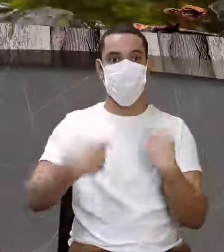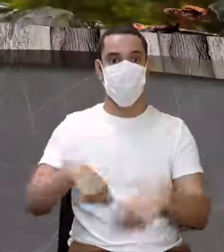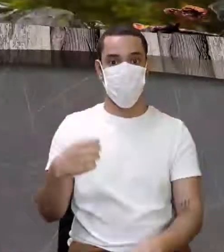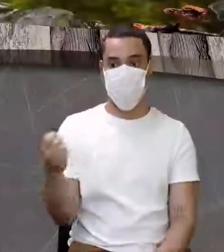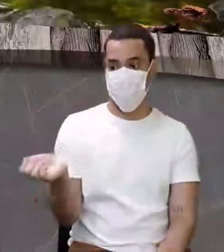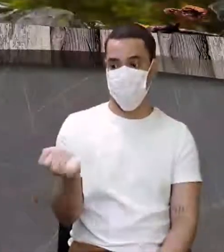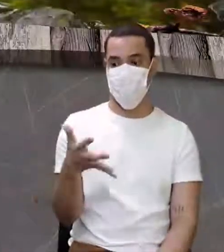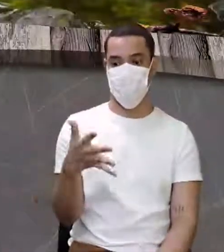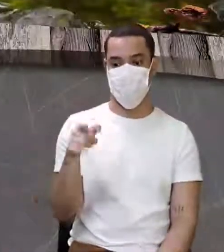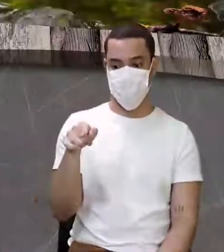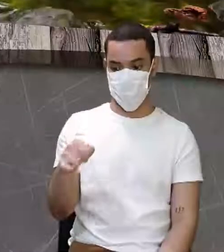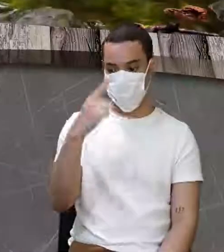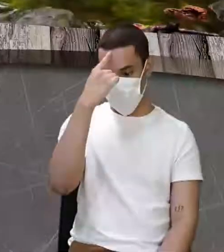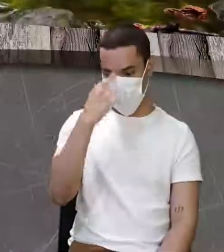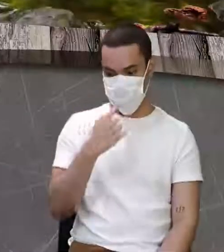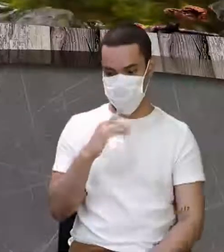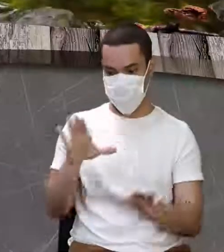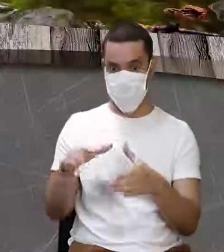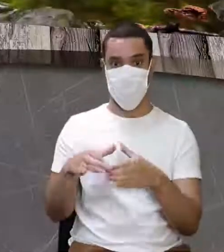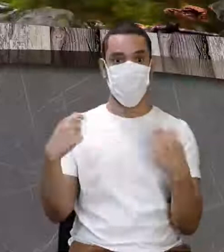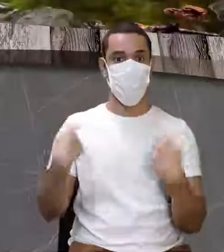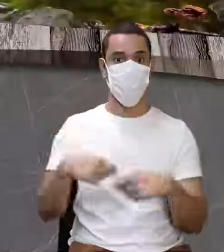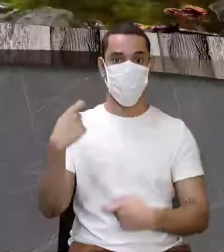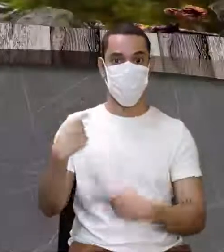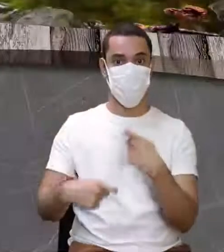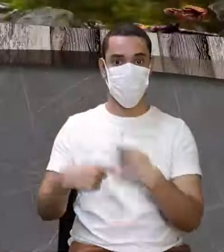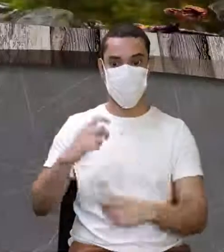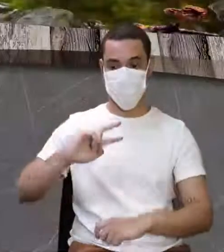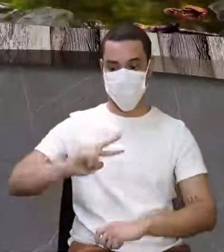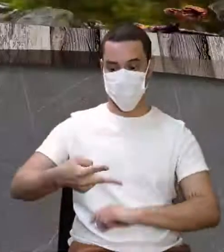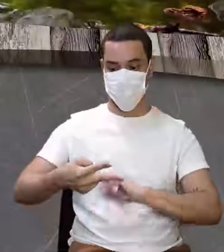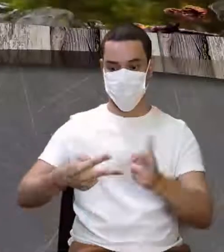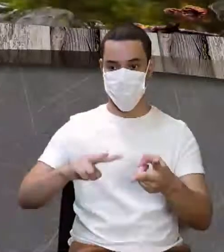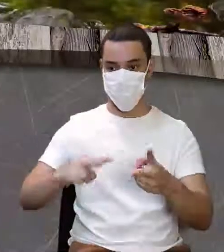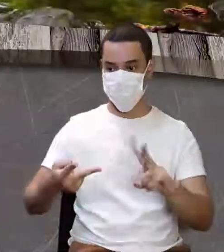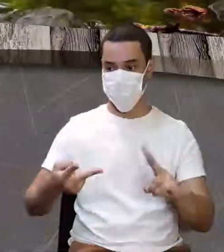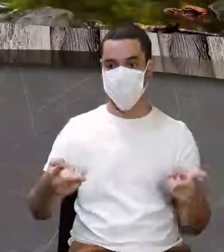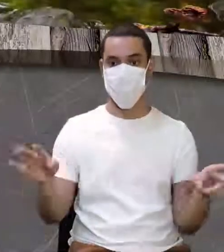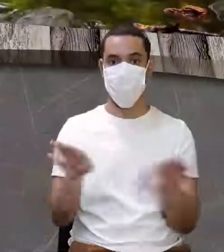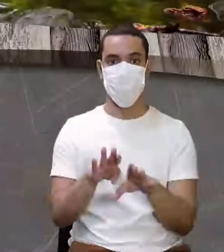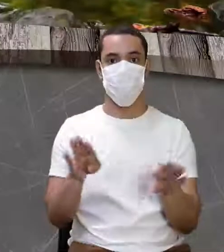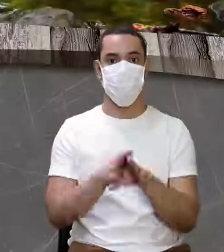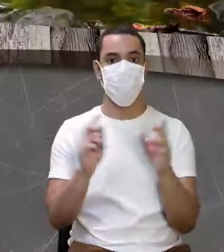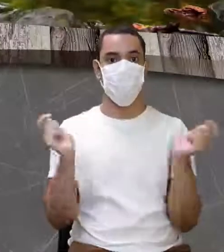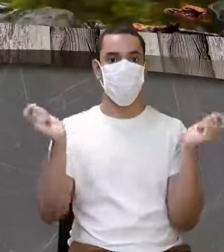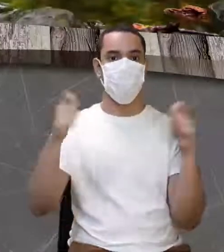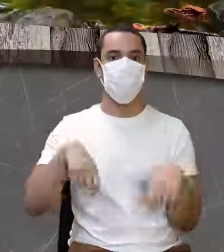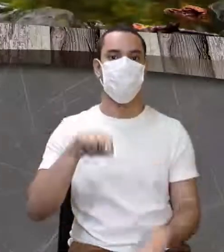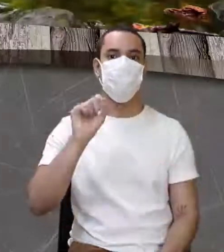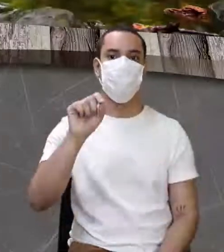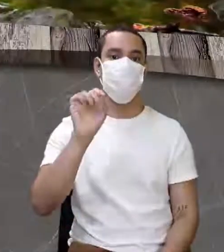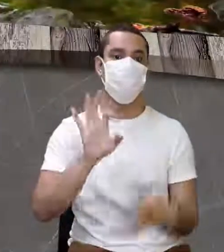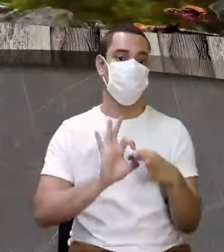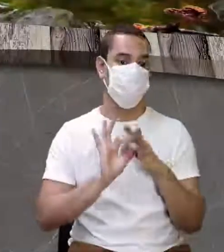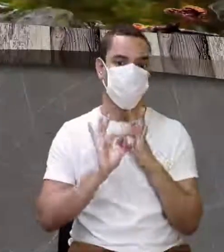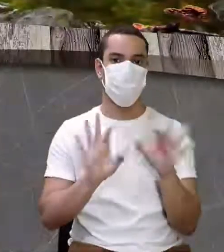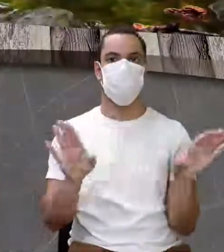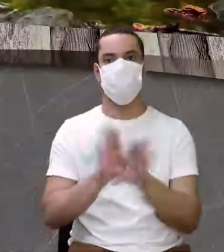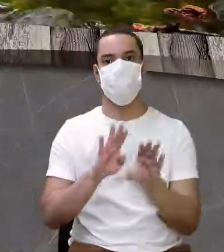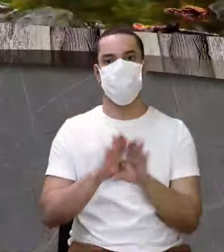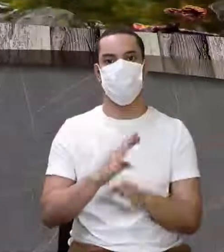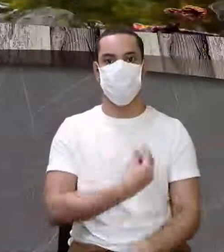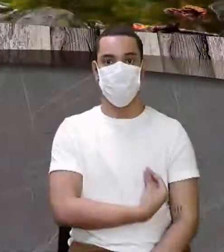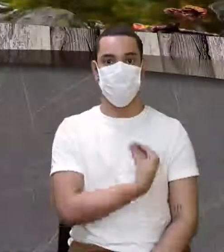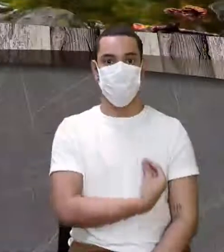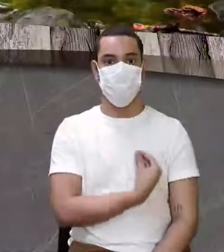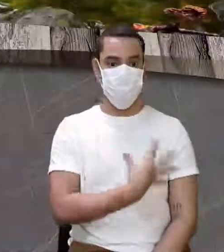novo ser seja fértil e a gente precisa que esse ser seja capaz de deixar também